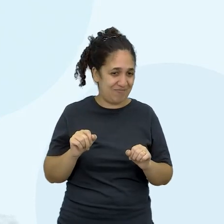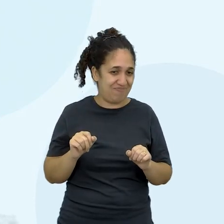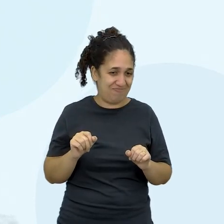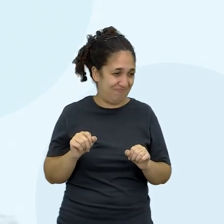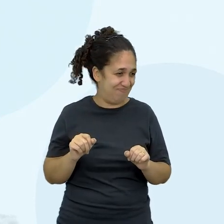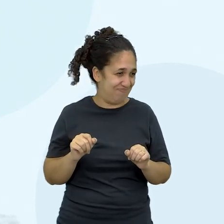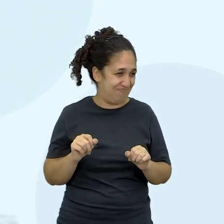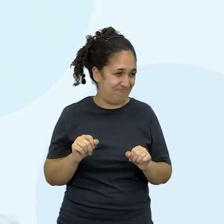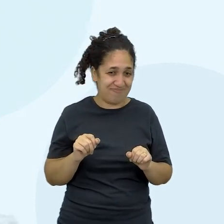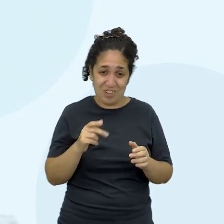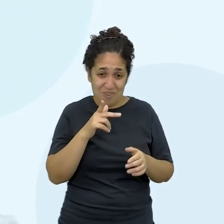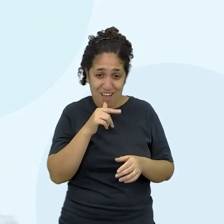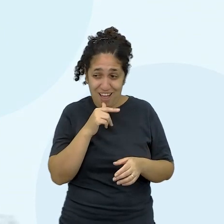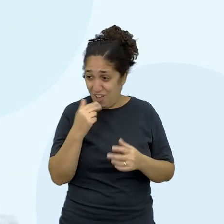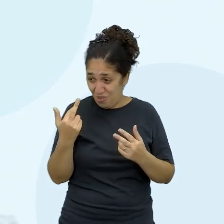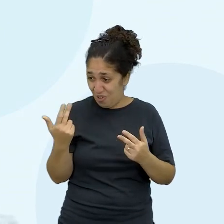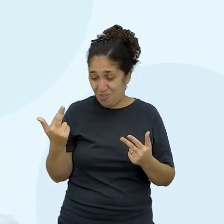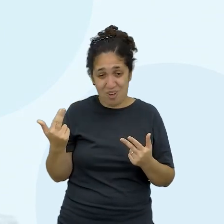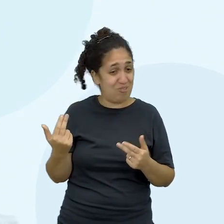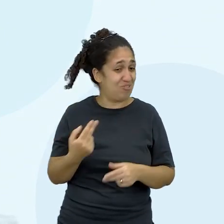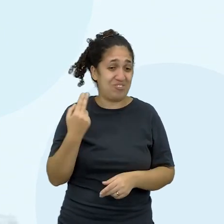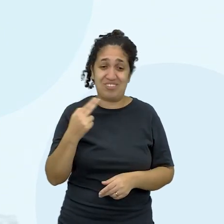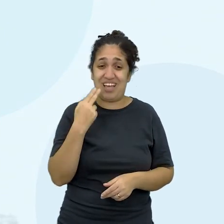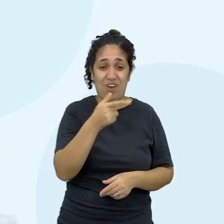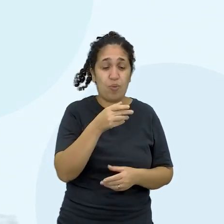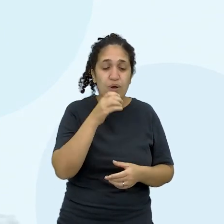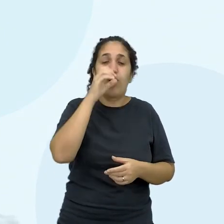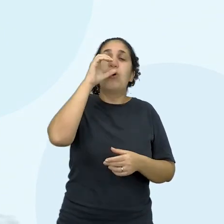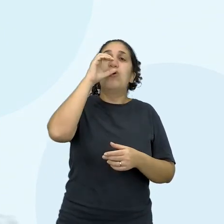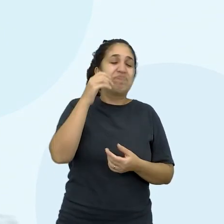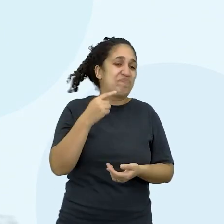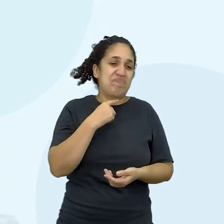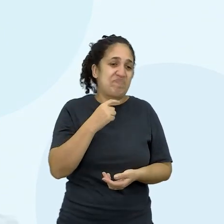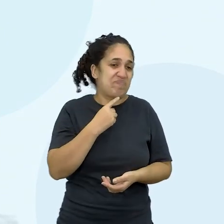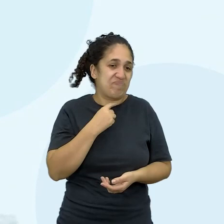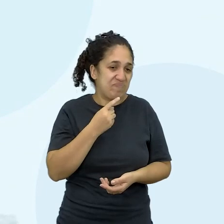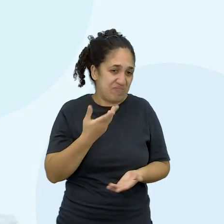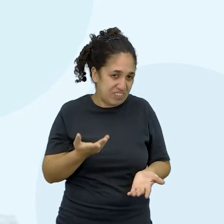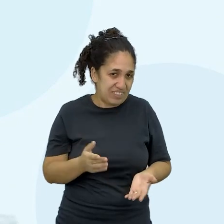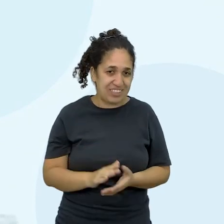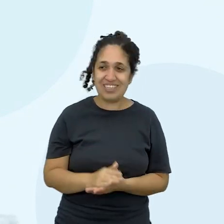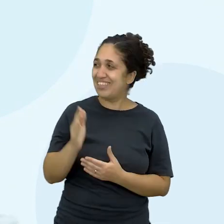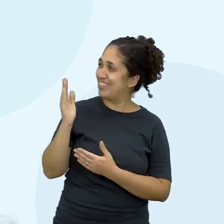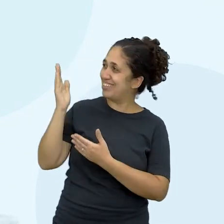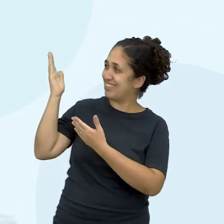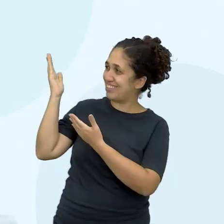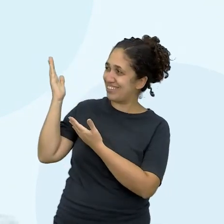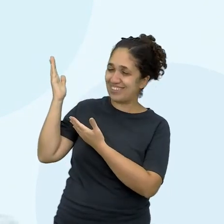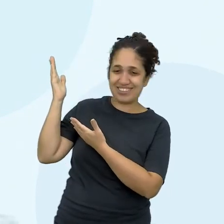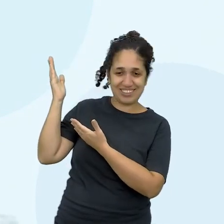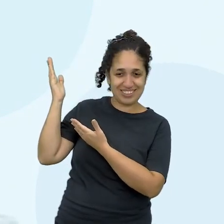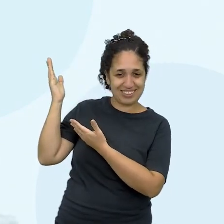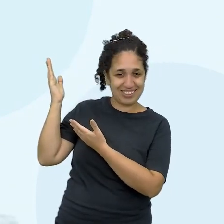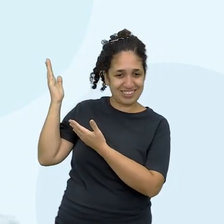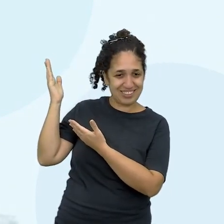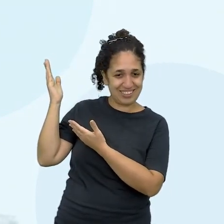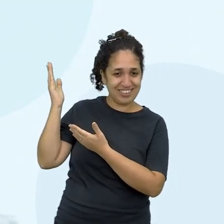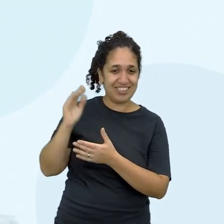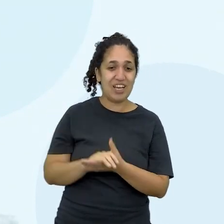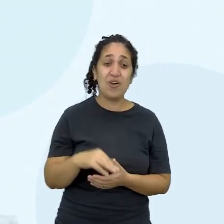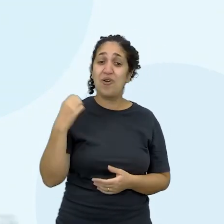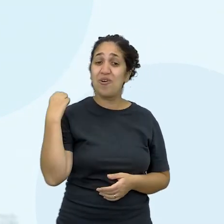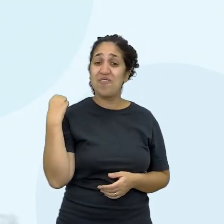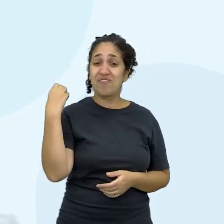água poderia ser igual a nossa, porque não ia dar para ele beber, né? E também, justificando aí a nossa aula, tem uma viagem